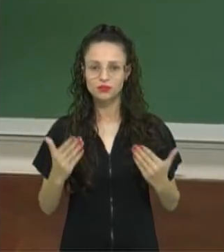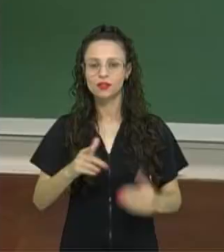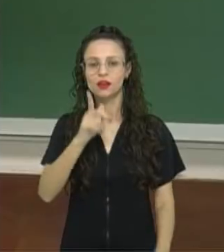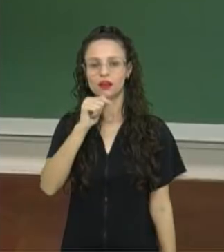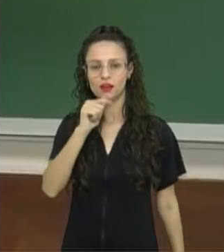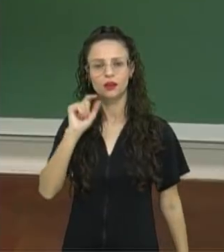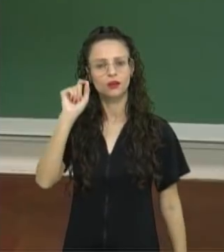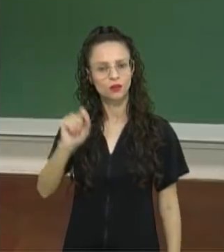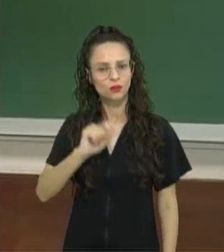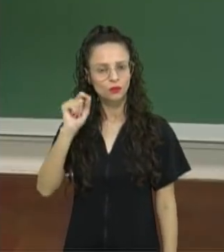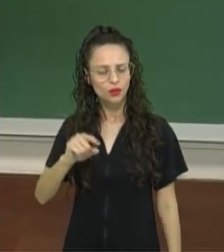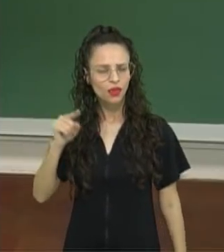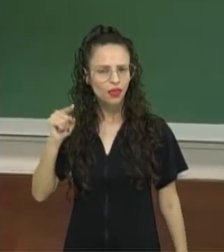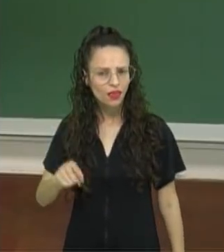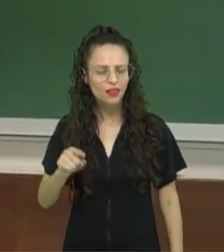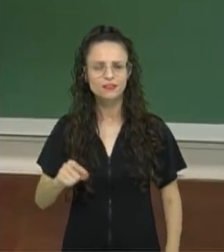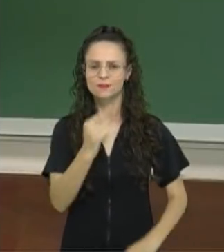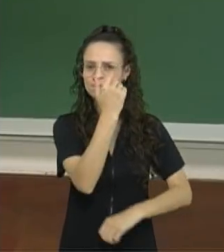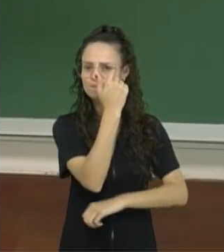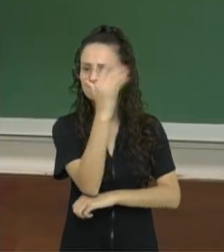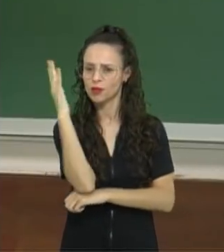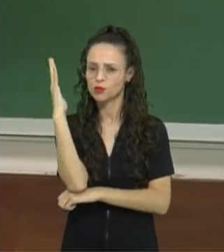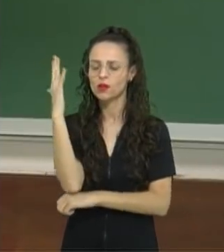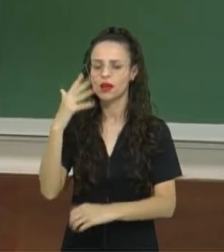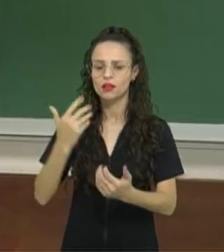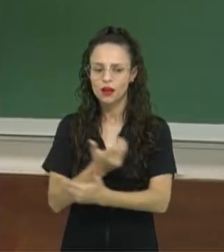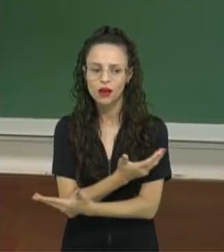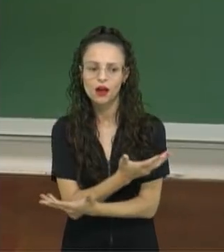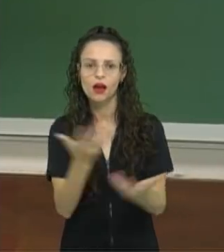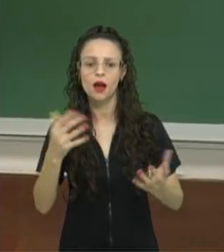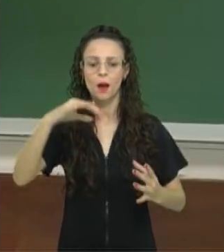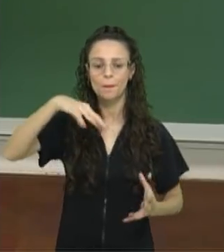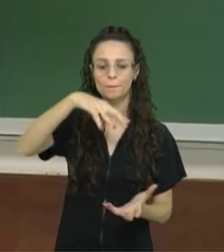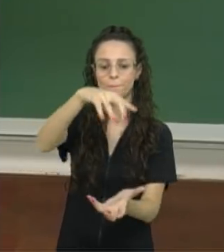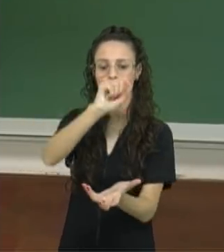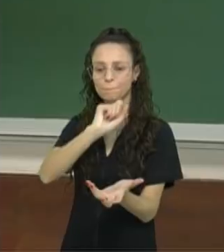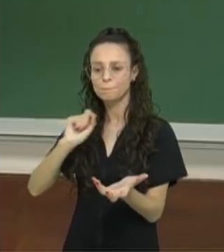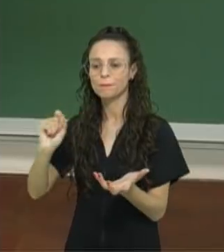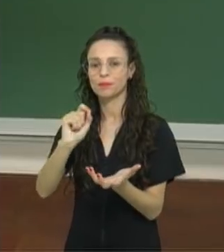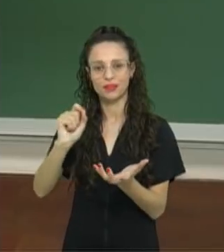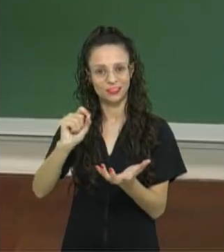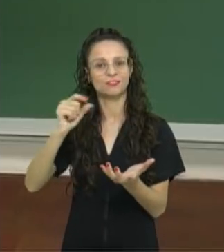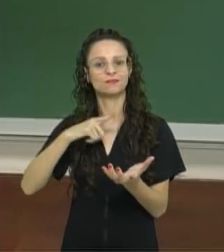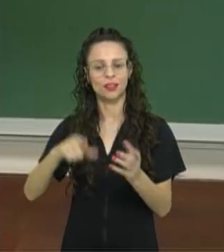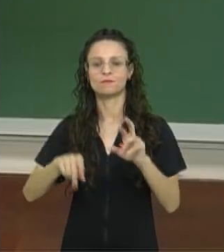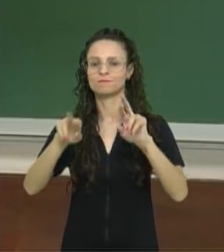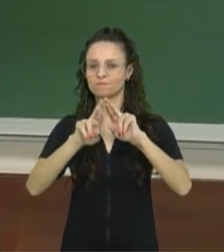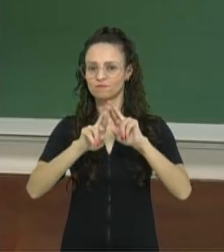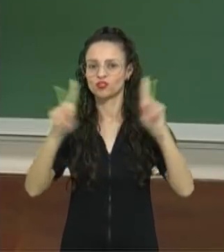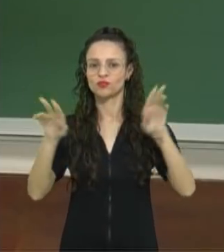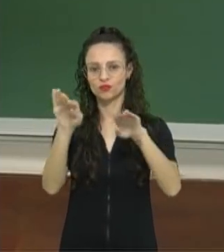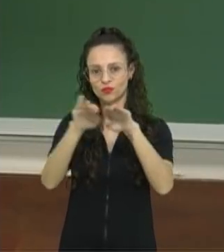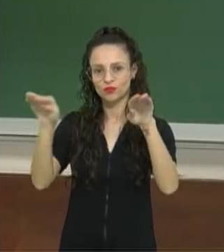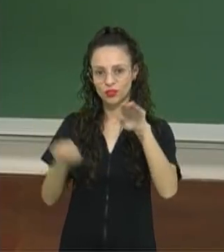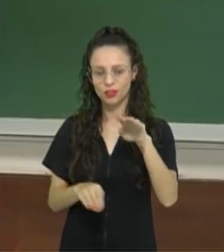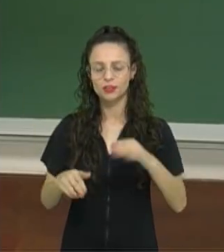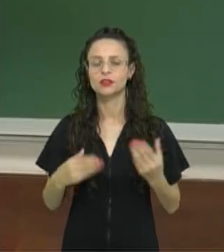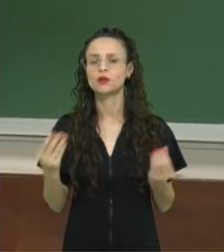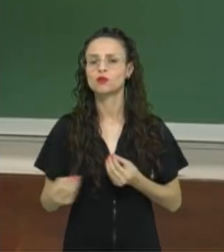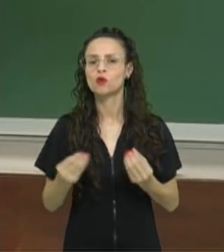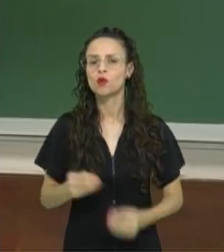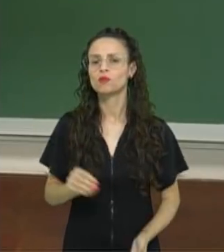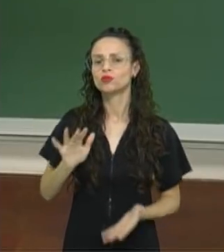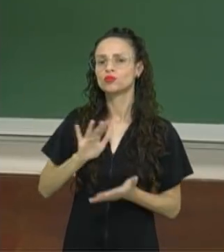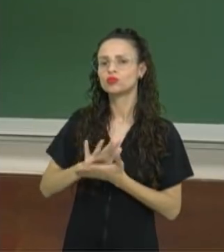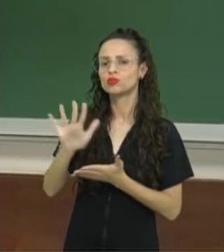água, que esses recursos eles são distribuídos no planeta de forma desigual. E o consumo?